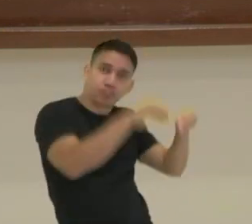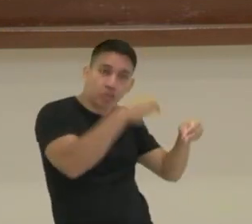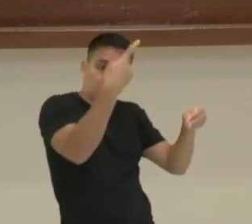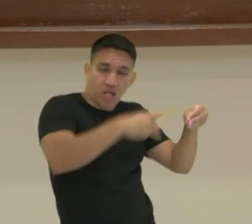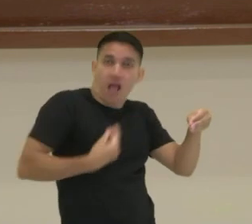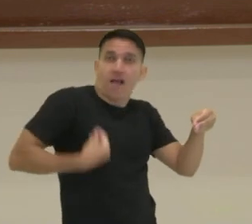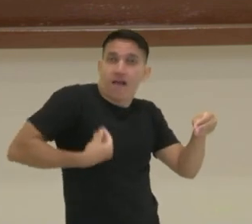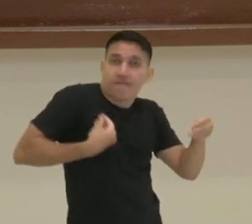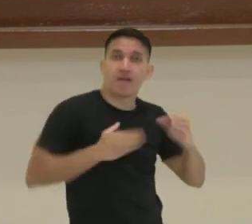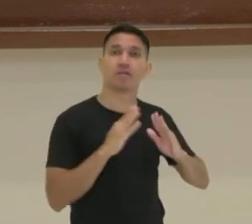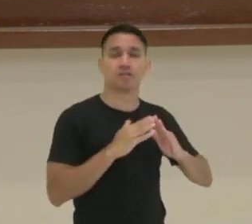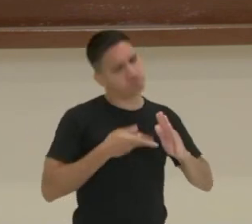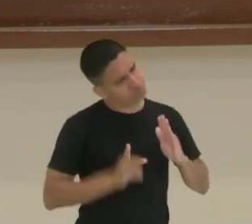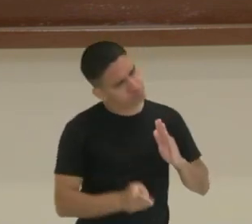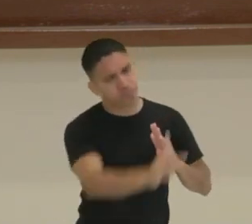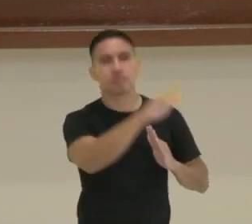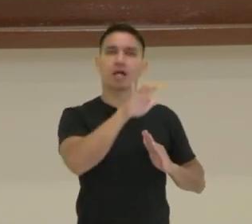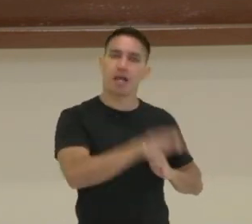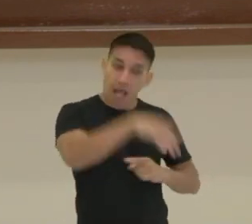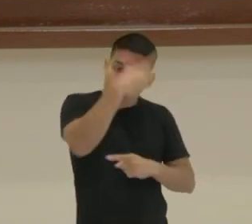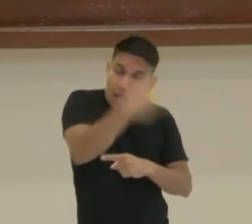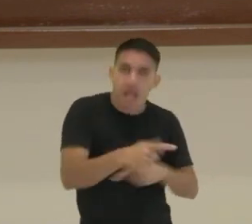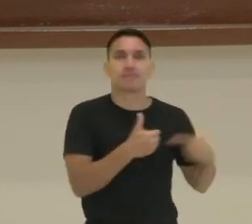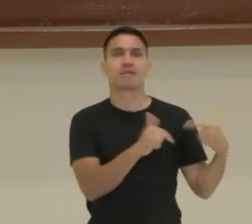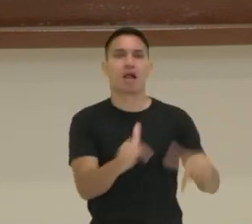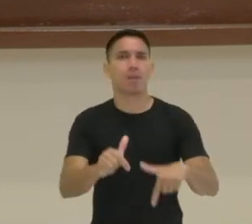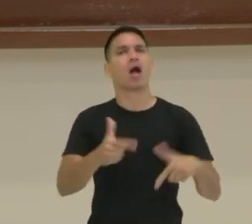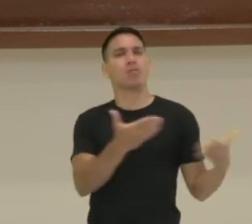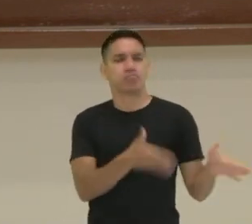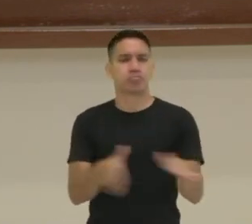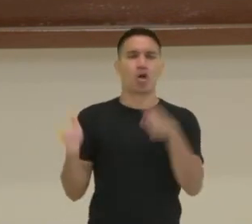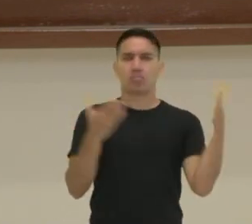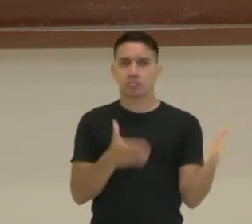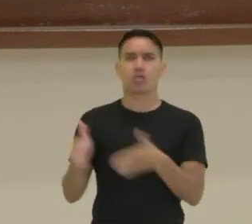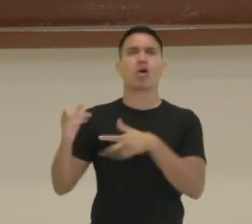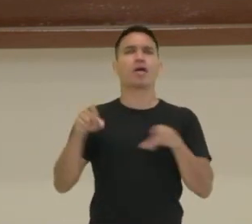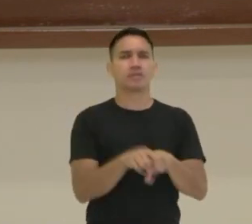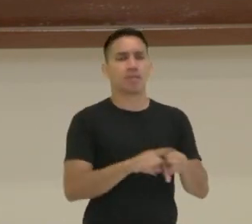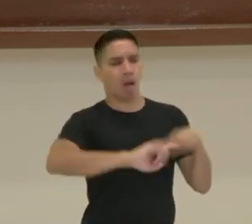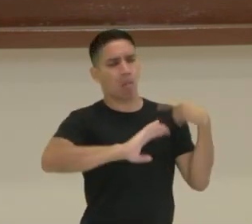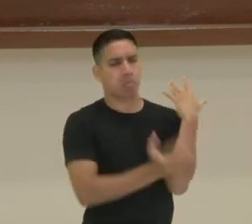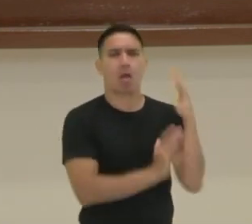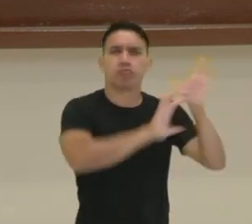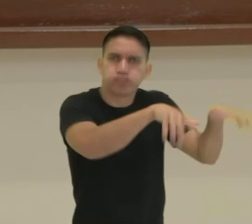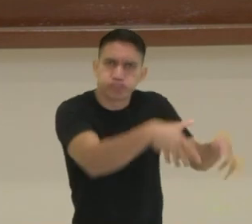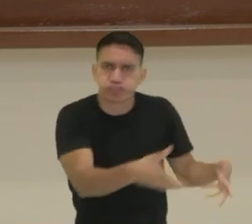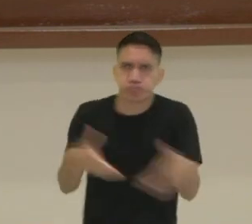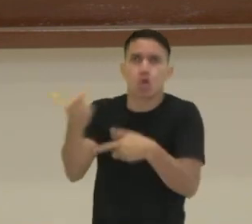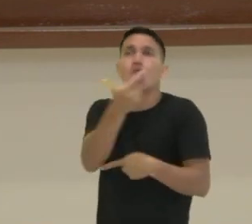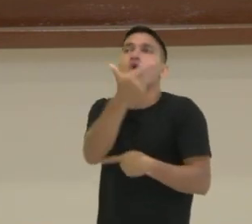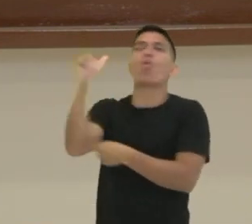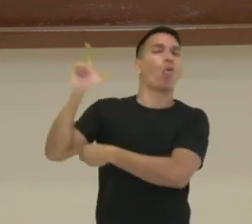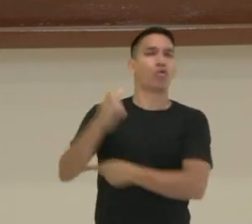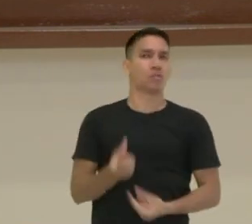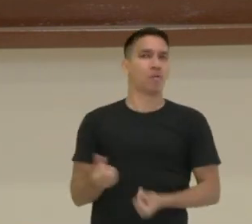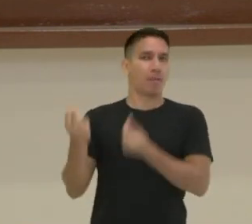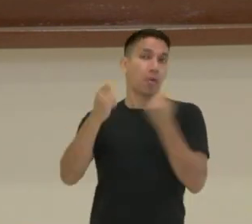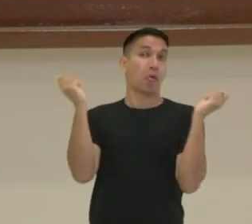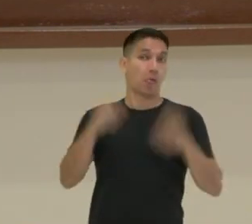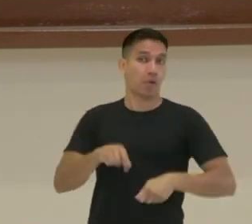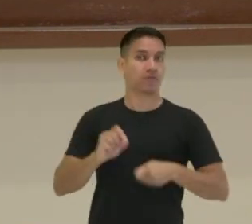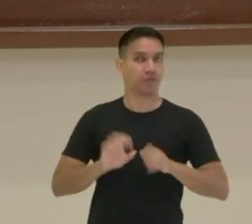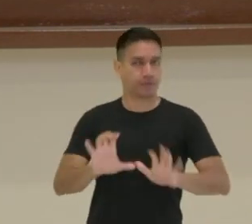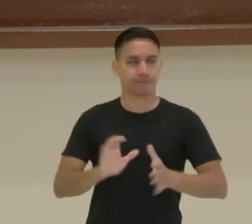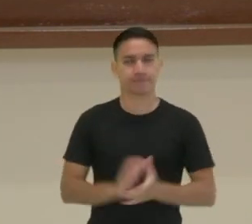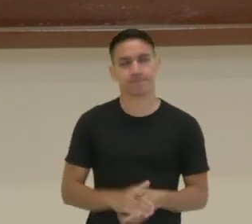morar aqui, a trabalhar e aí produzir o pau-brasil e outras riquezas que eles pudessem produzir nesse momento, tá?